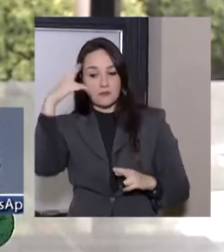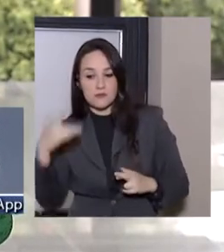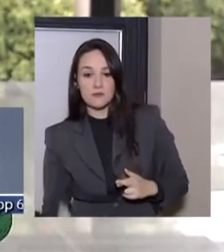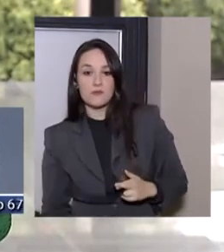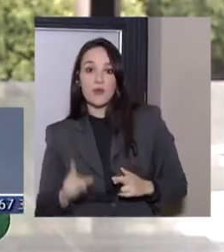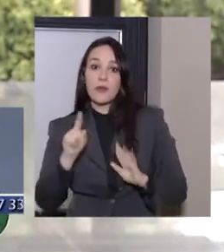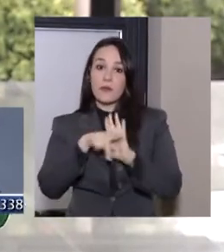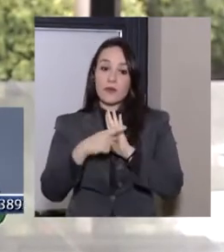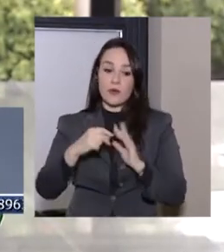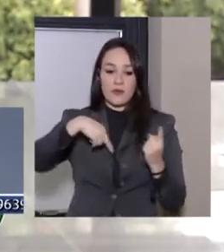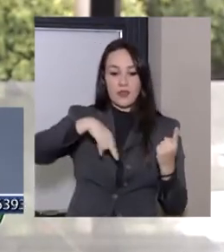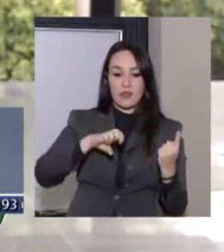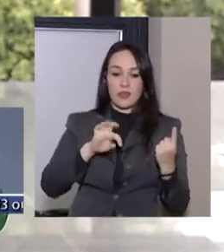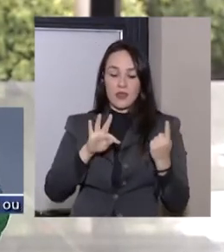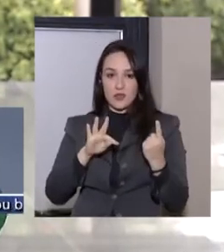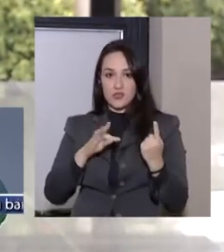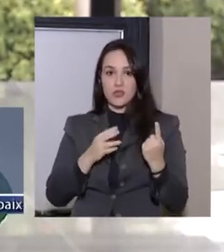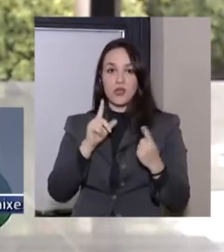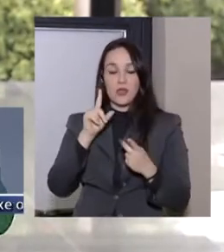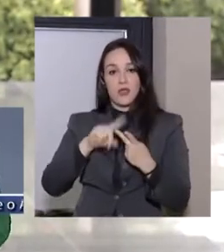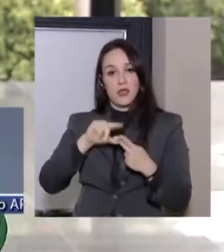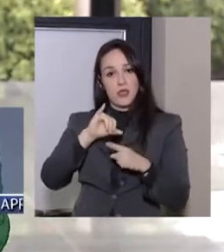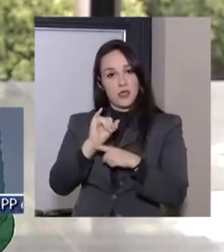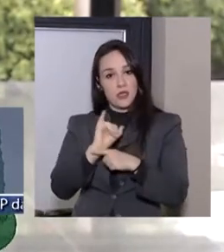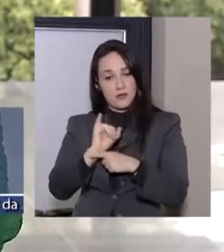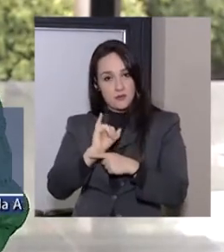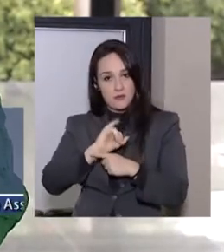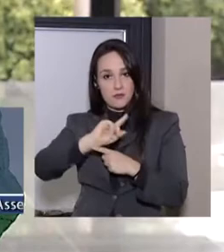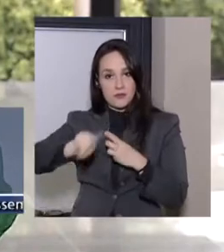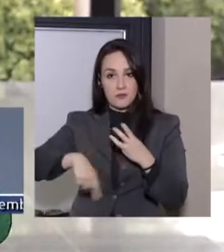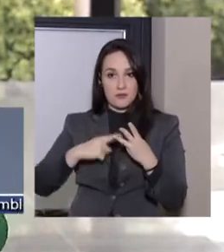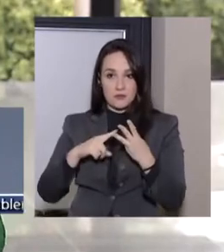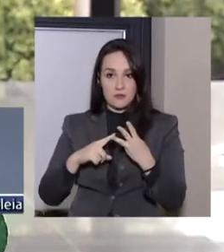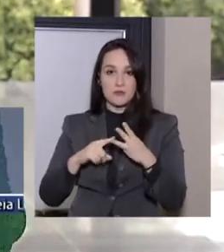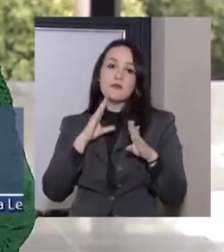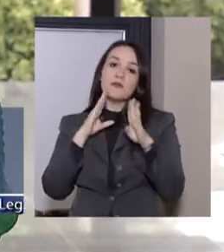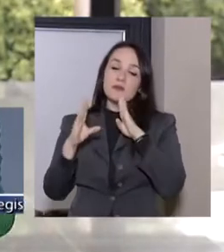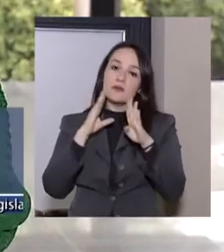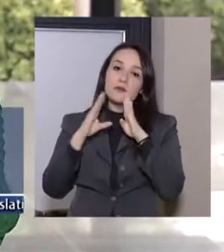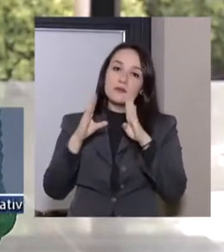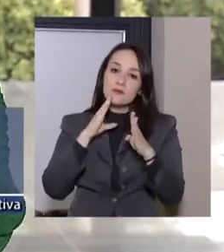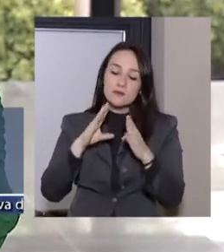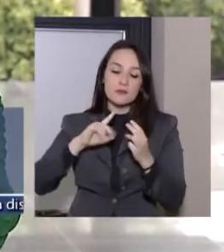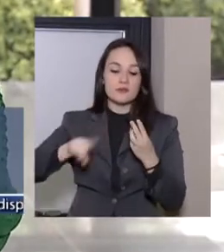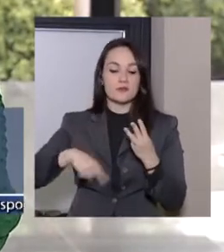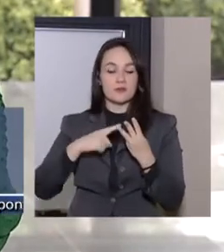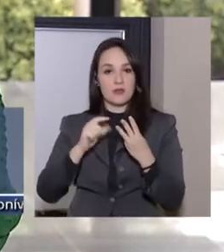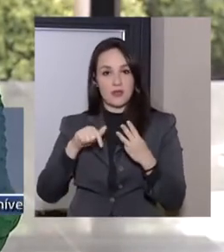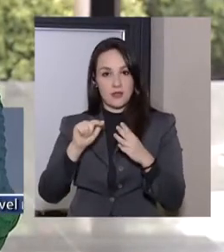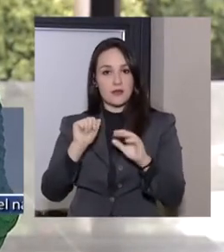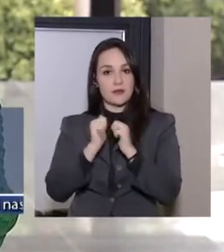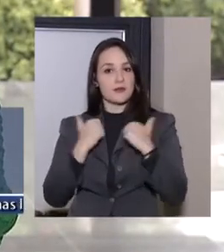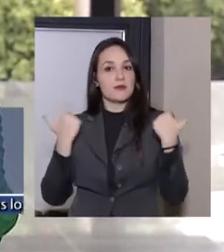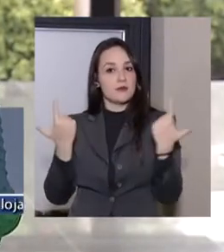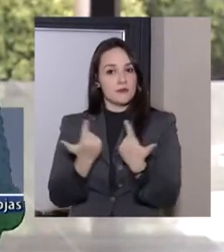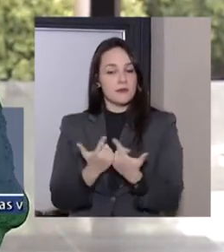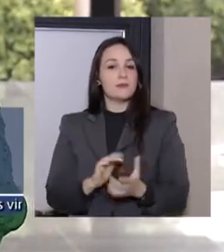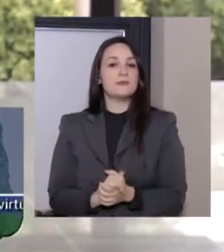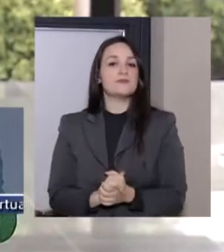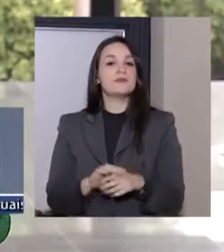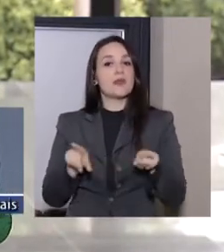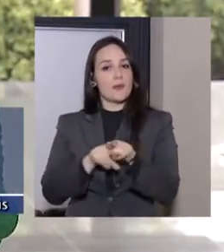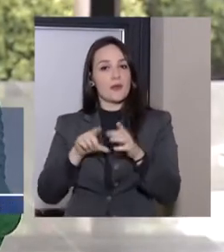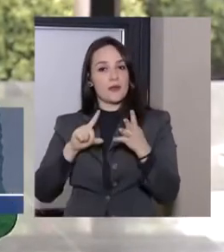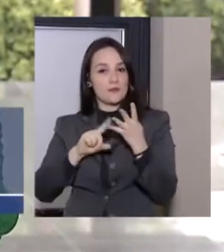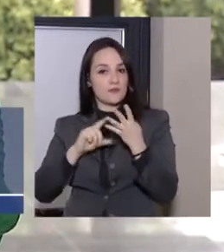NET, pelo YouTube, pelo FaceTime, pelo Facebook da Assembleia Legislativa, pela